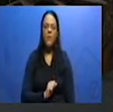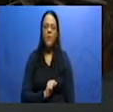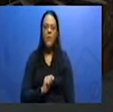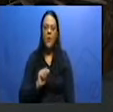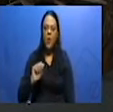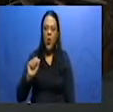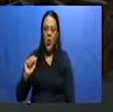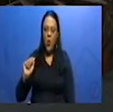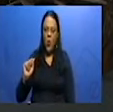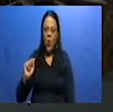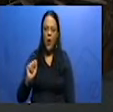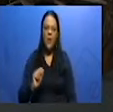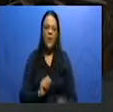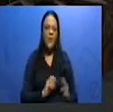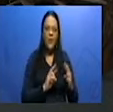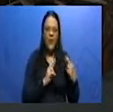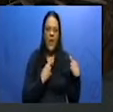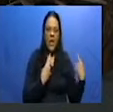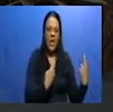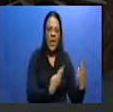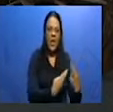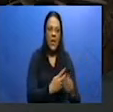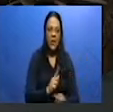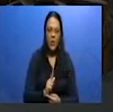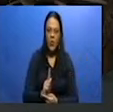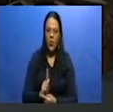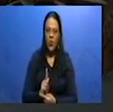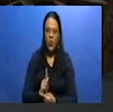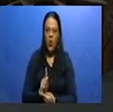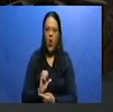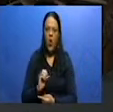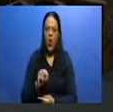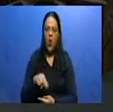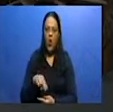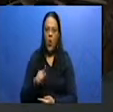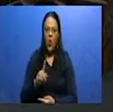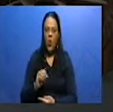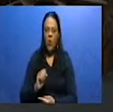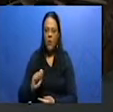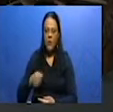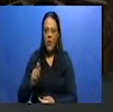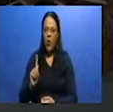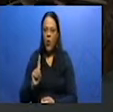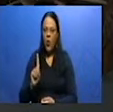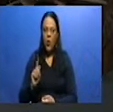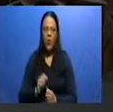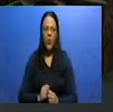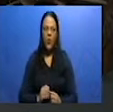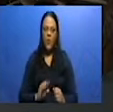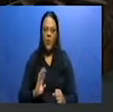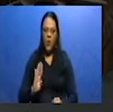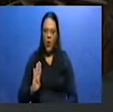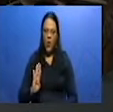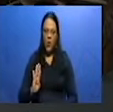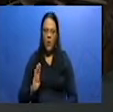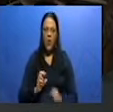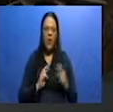letra A refere-se ao reino do Congo, a letra B ao reino de Gana, certo?